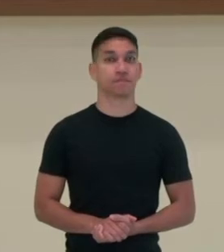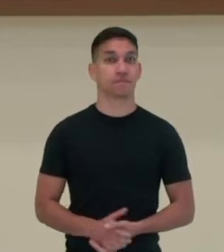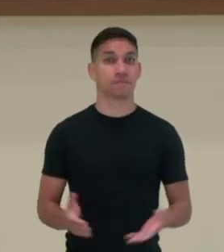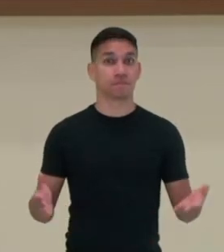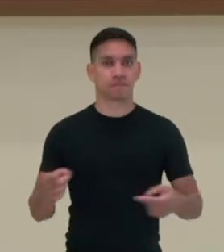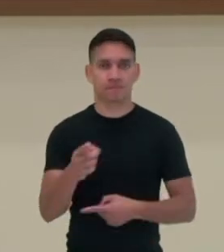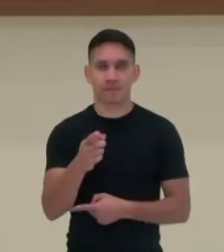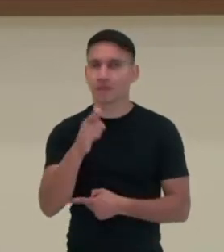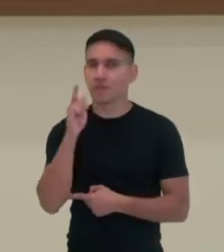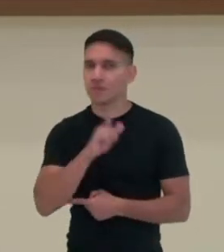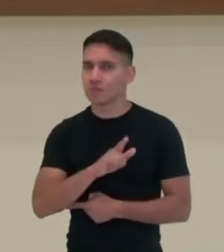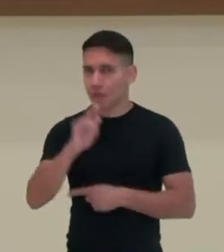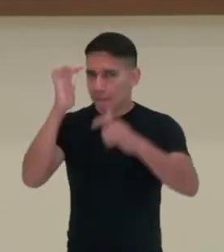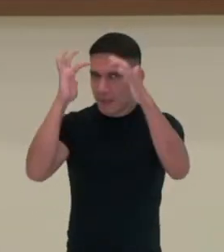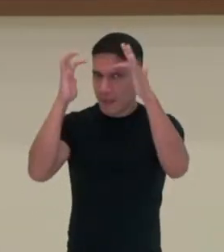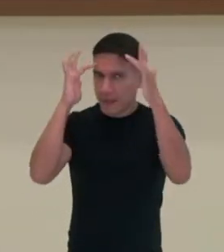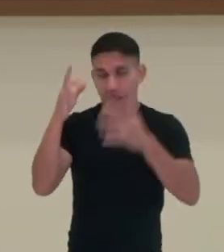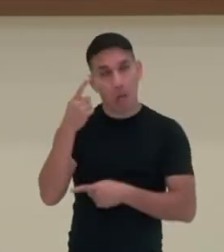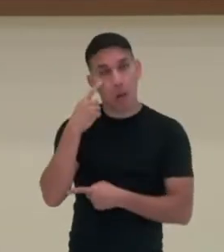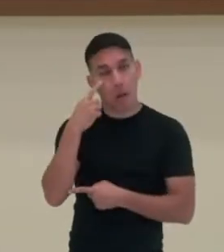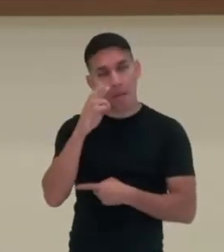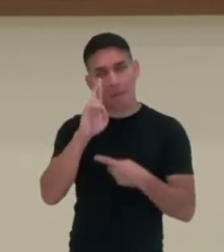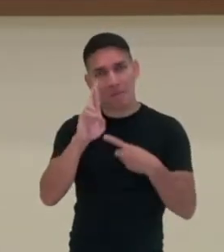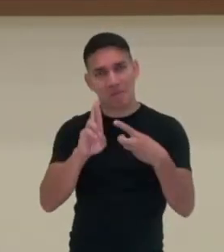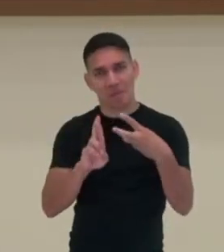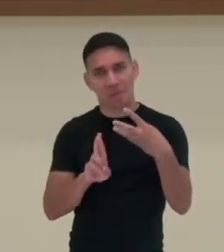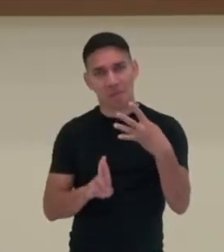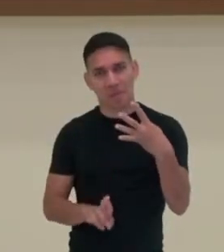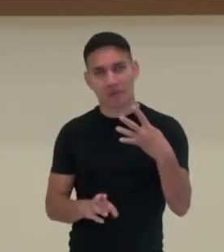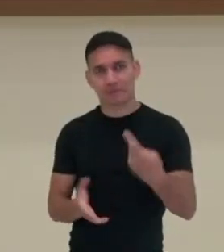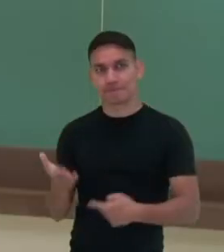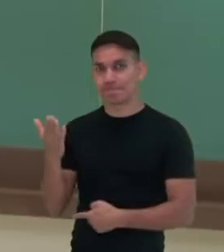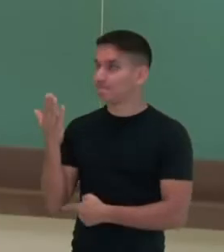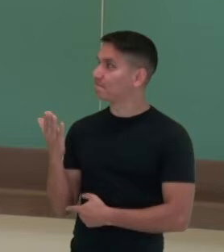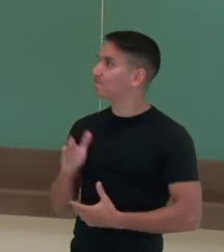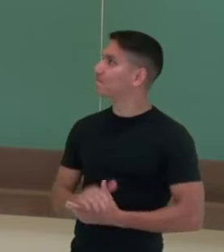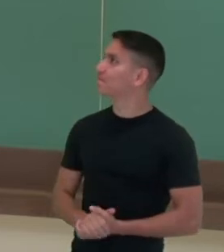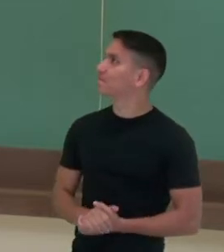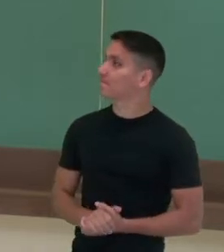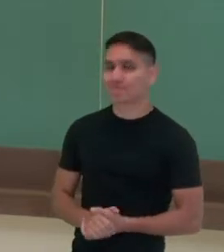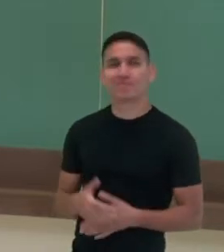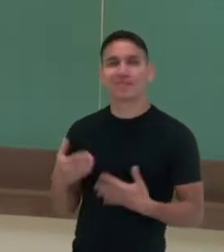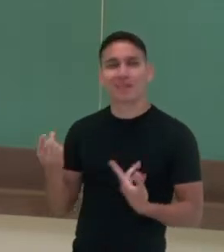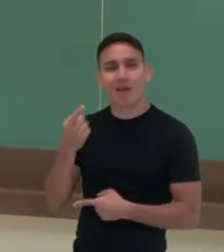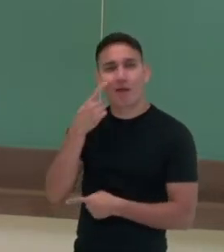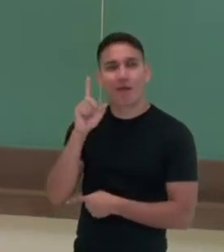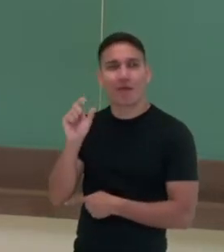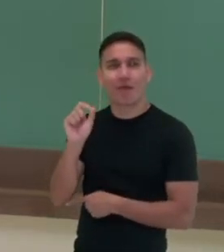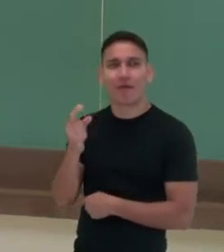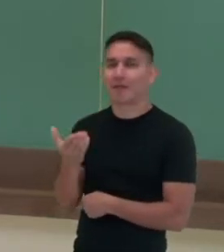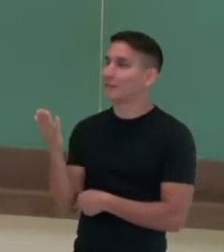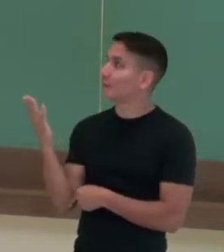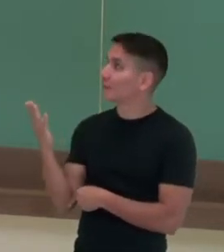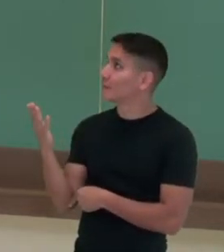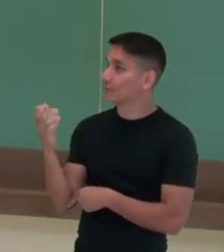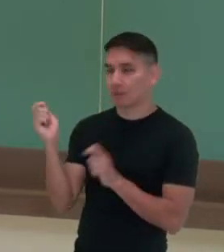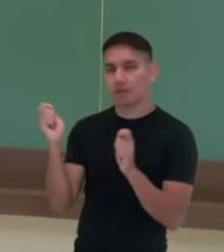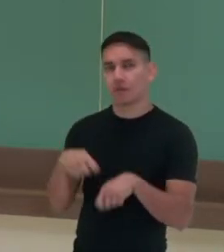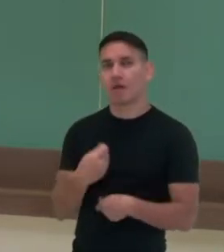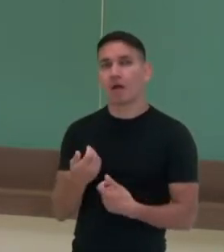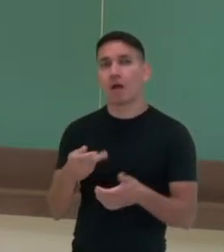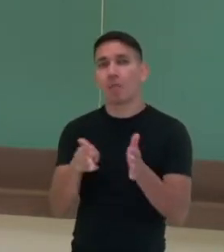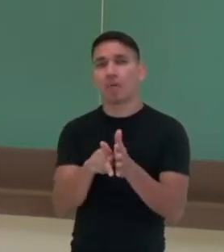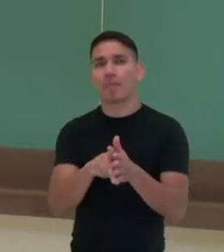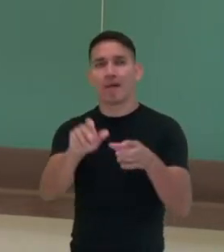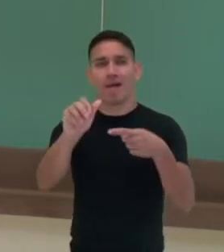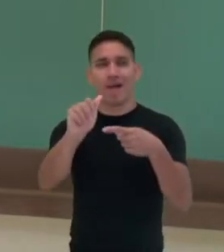E aí, galerinha, conseguiram? Vamos ver como é que ficou essas respostas, então? E conferir um pouquinho? Então, olha lá. Aqui a gente tem, né, lá